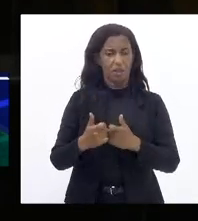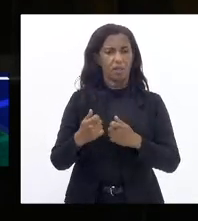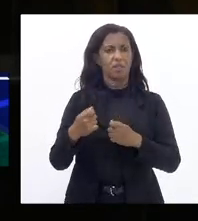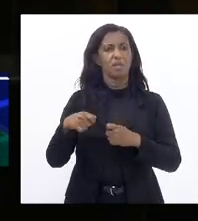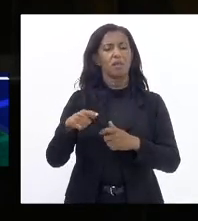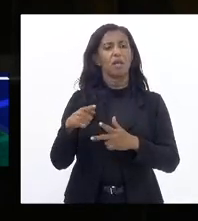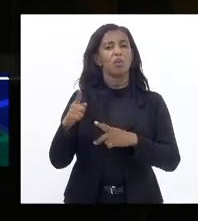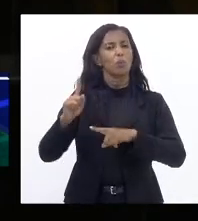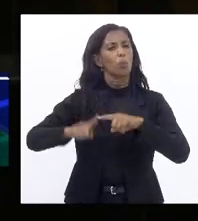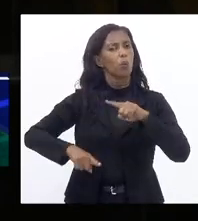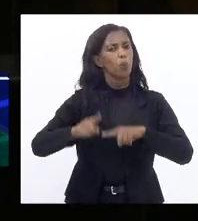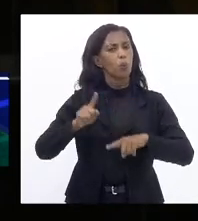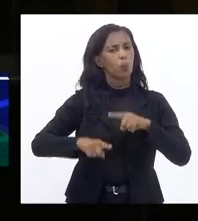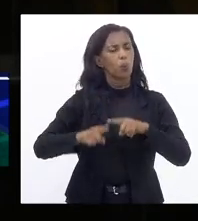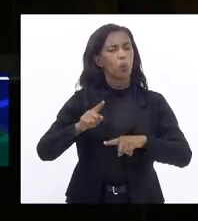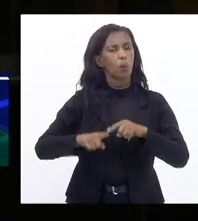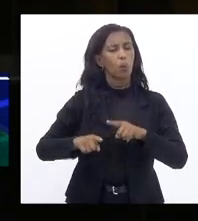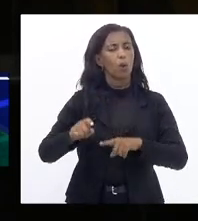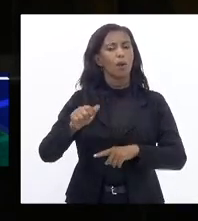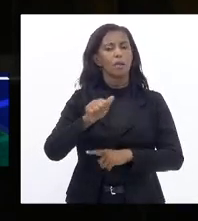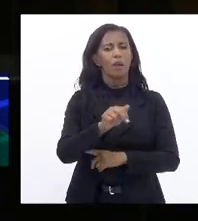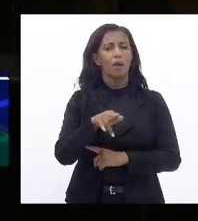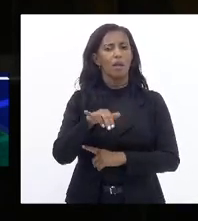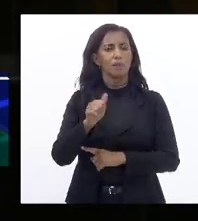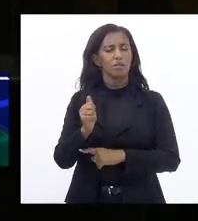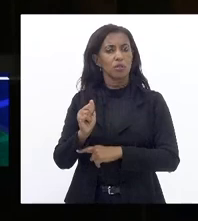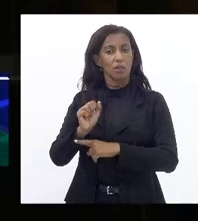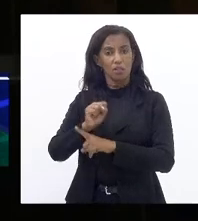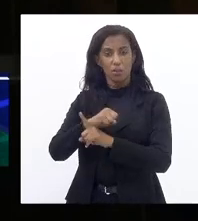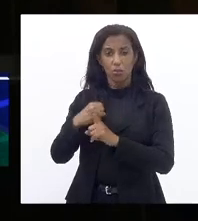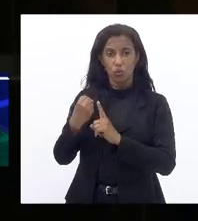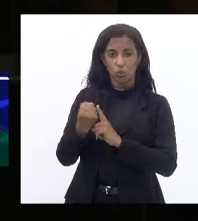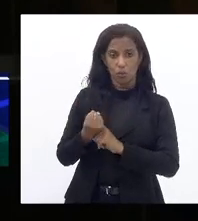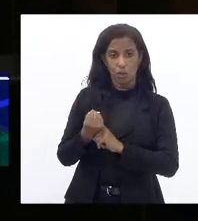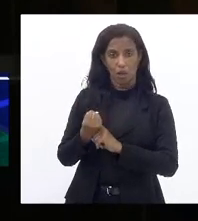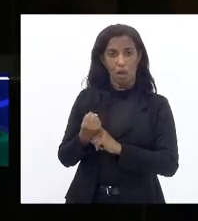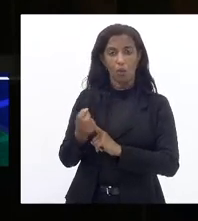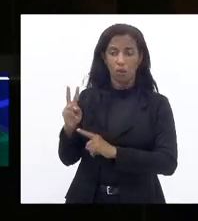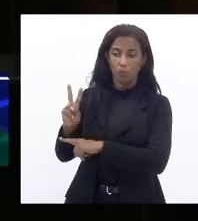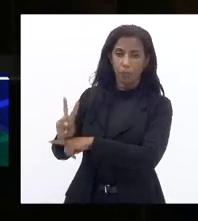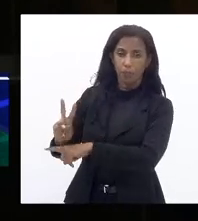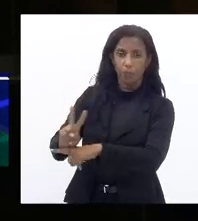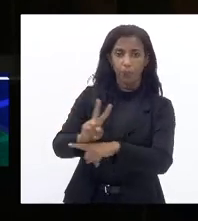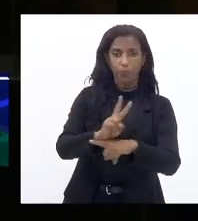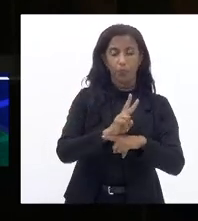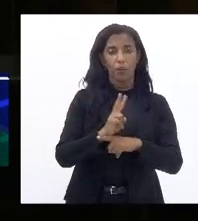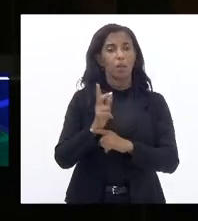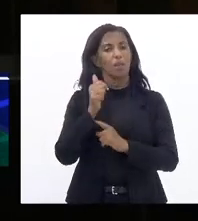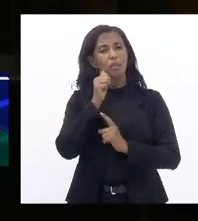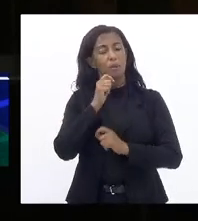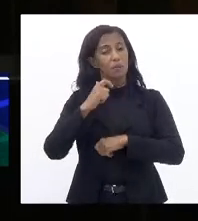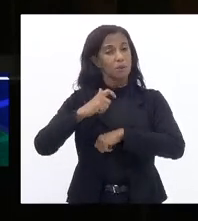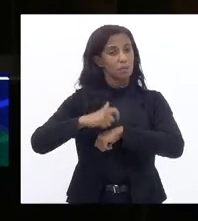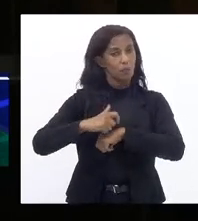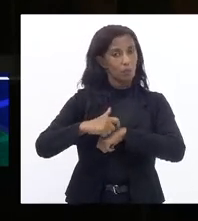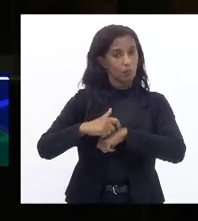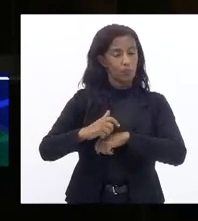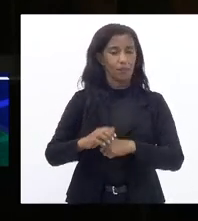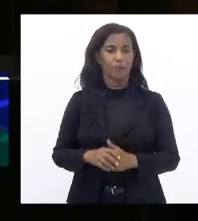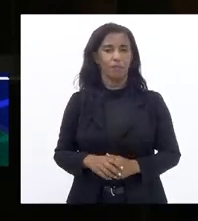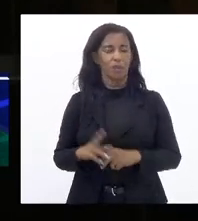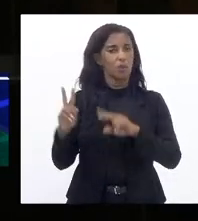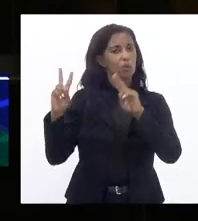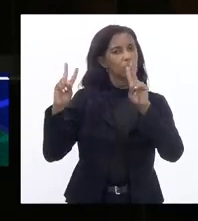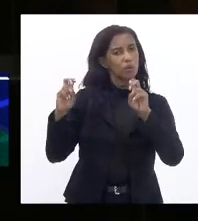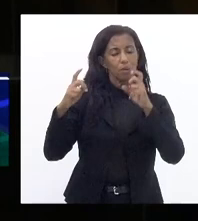dos equipamentos da assistência social, que fazem o acolhimento a elas neste momento. E o